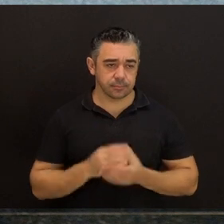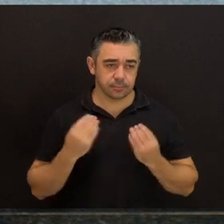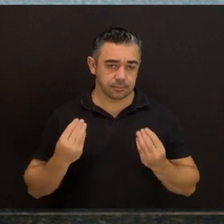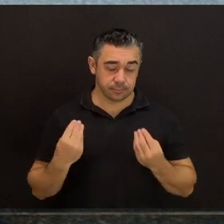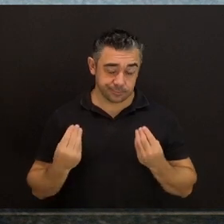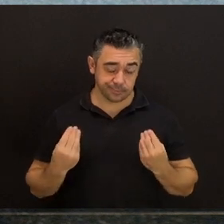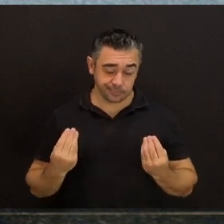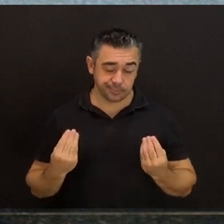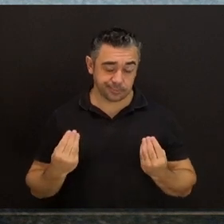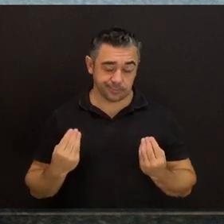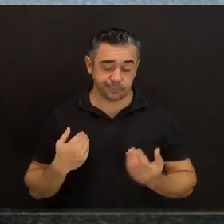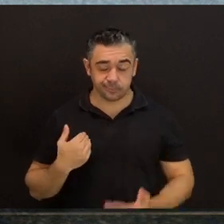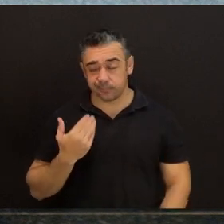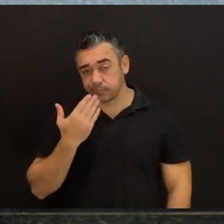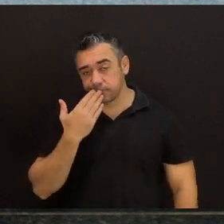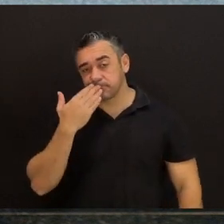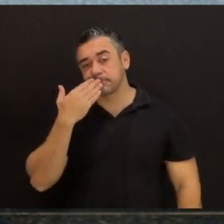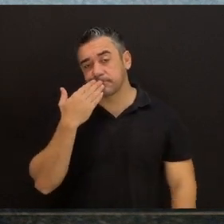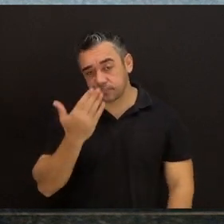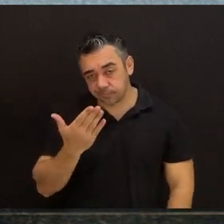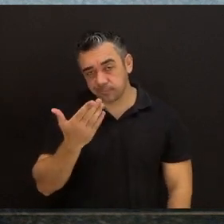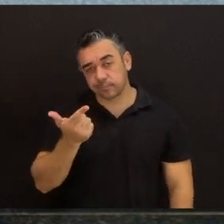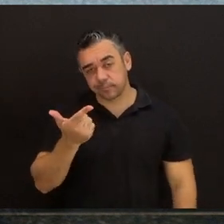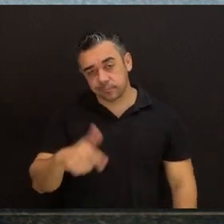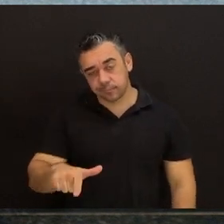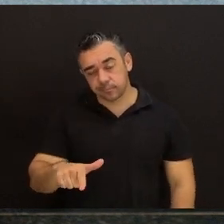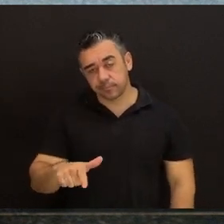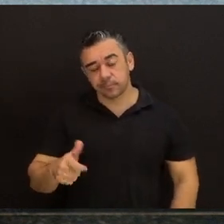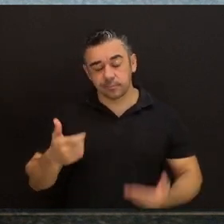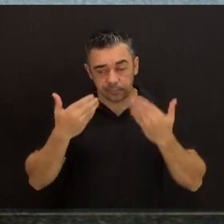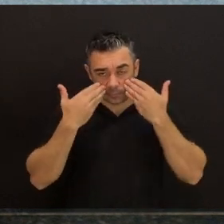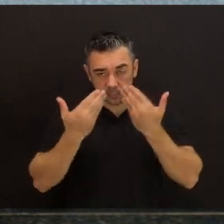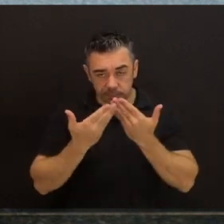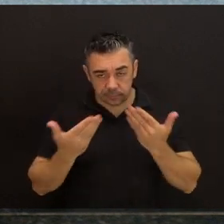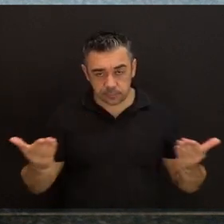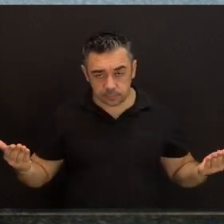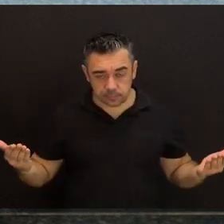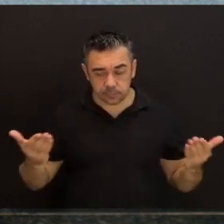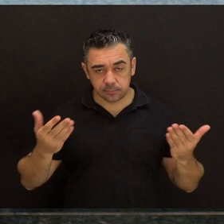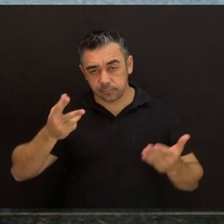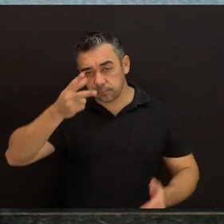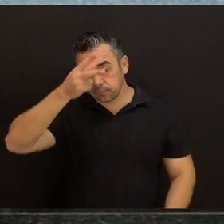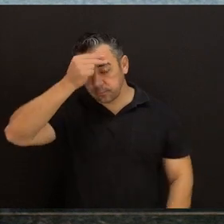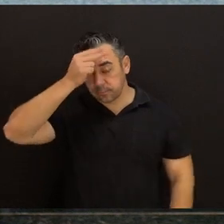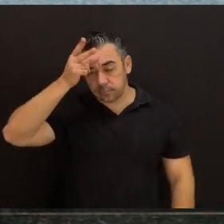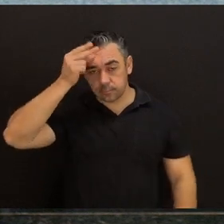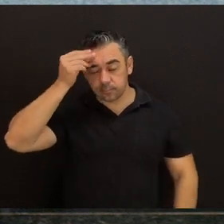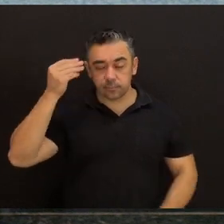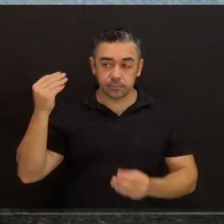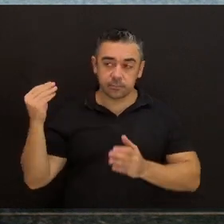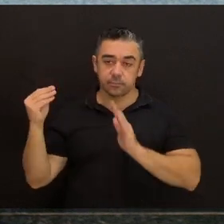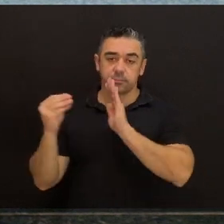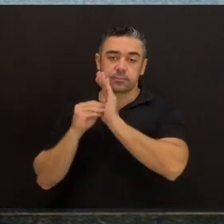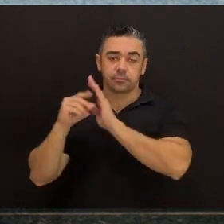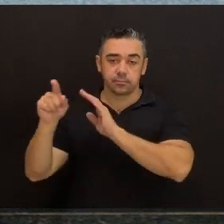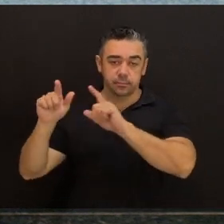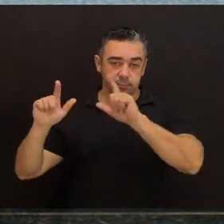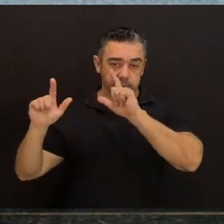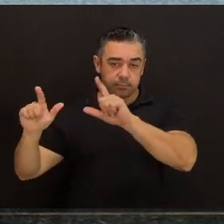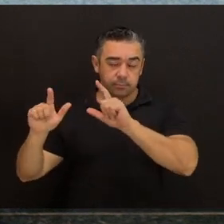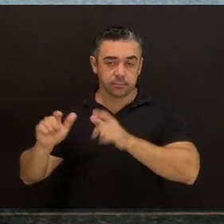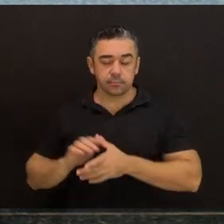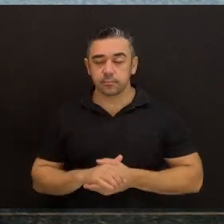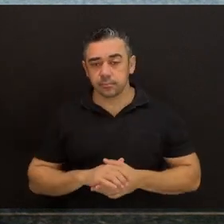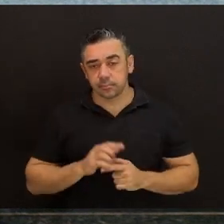eu tô aqui solicitado mais uma vez agora publicamente que a prefeitura coloque lá as placas de sinalização porque